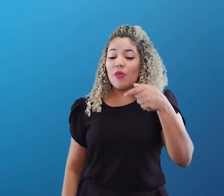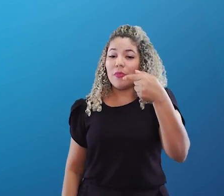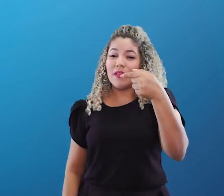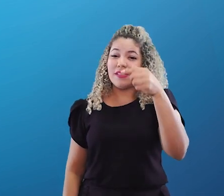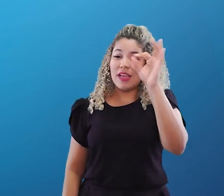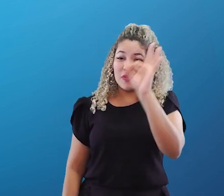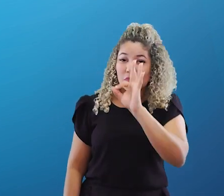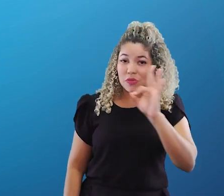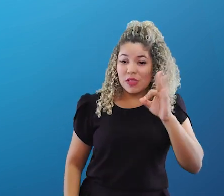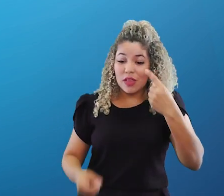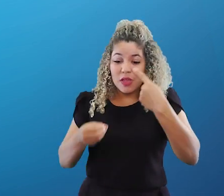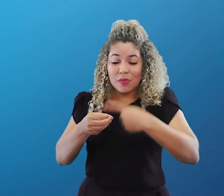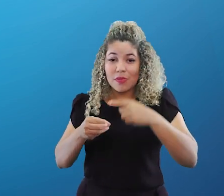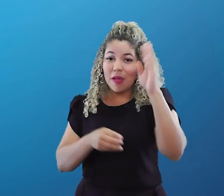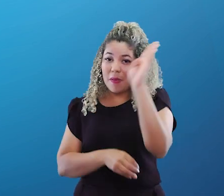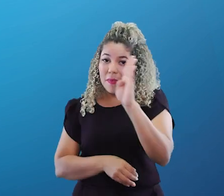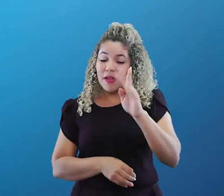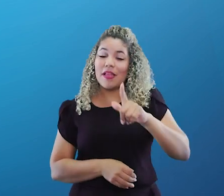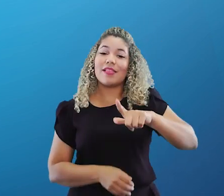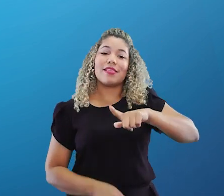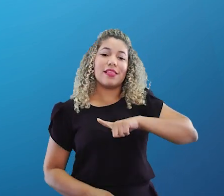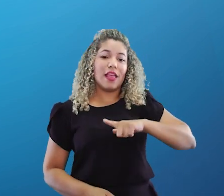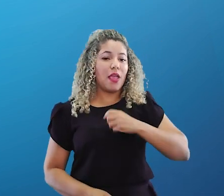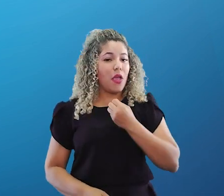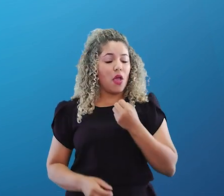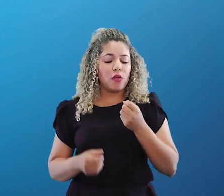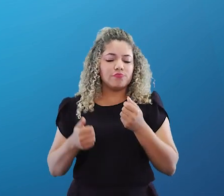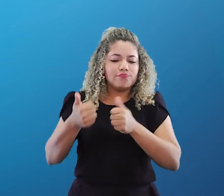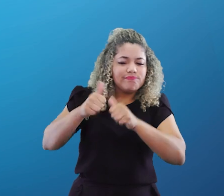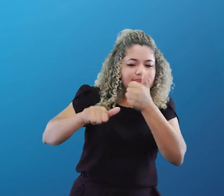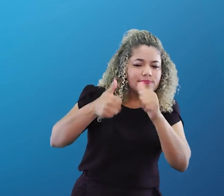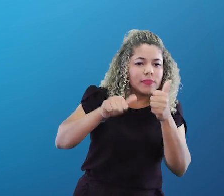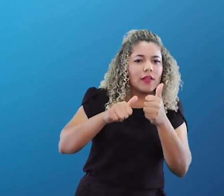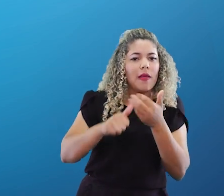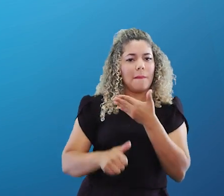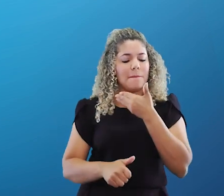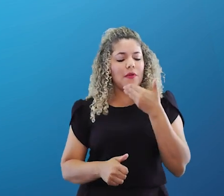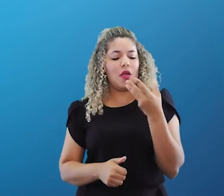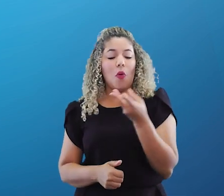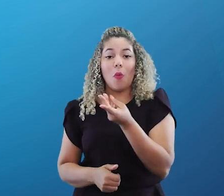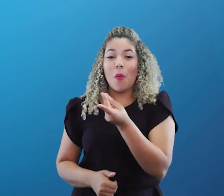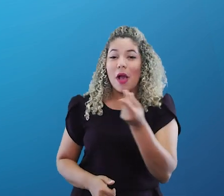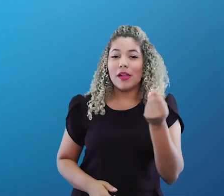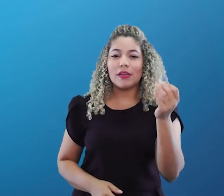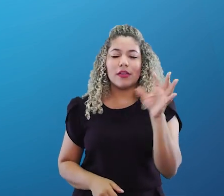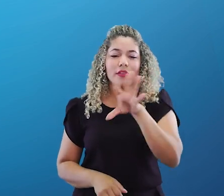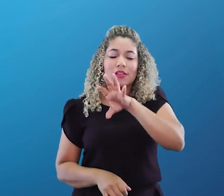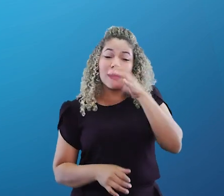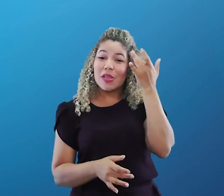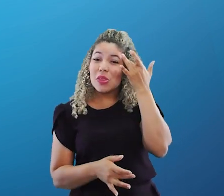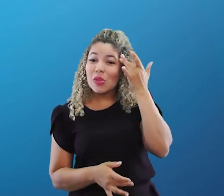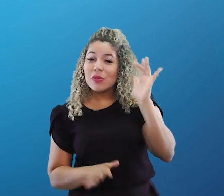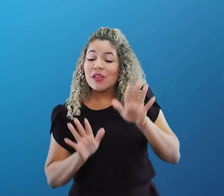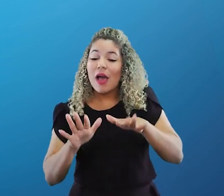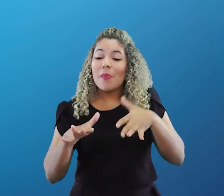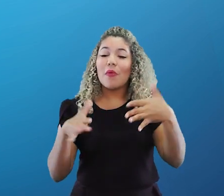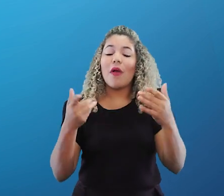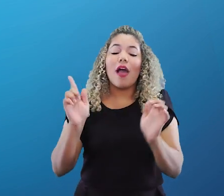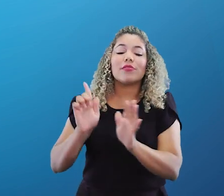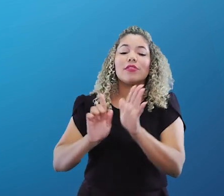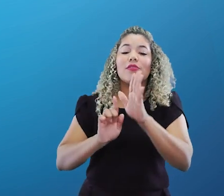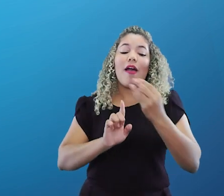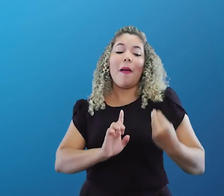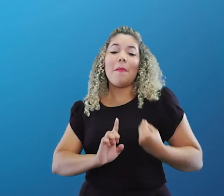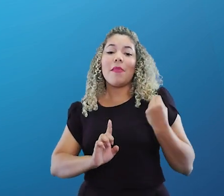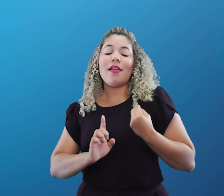1,7% dos municípios brasileiros apresentam um monitoramento adequado da qualidade do ar. Então não se sabe nem quais são os gases que ali